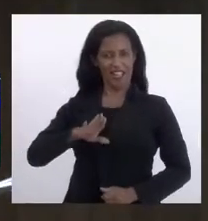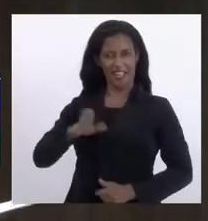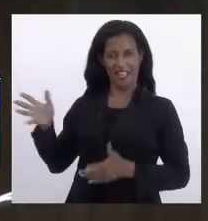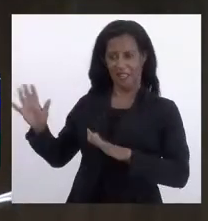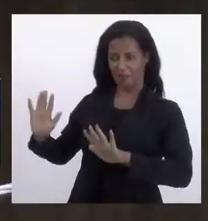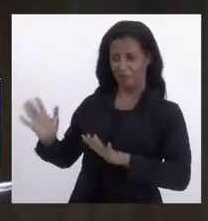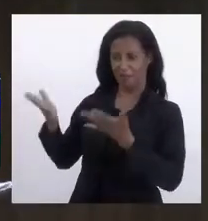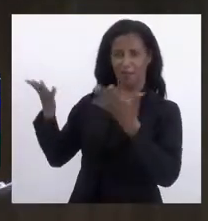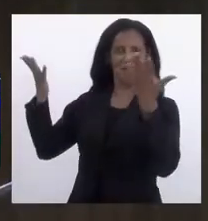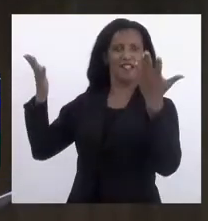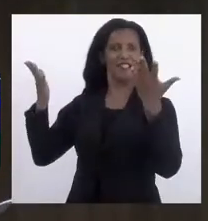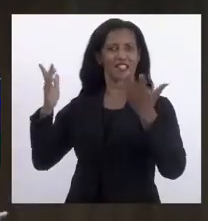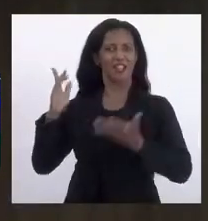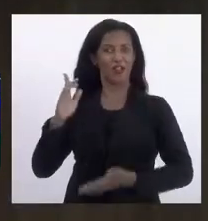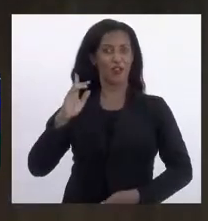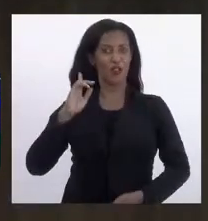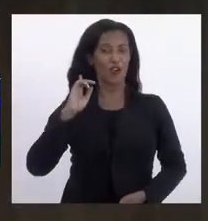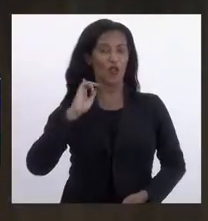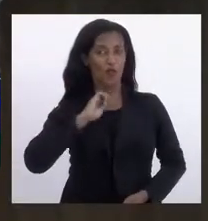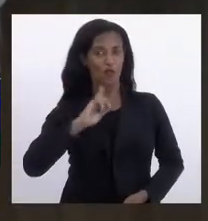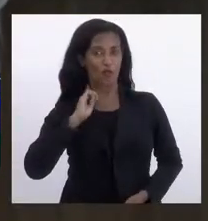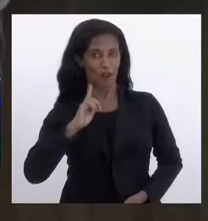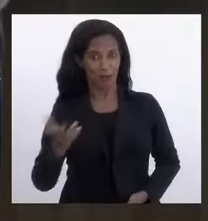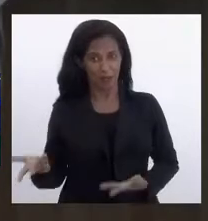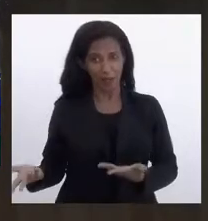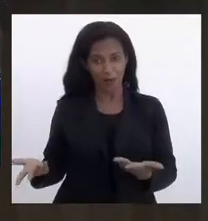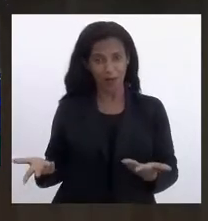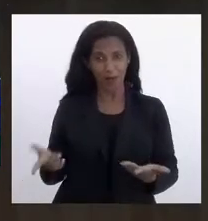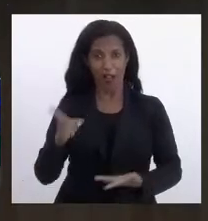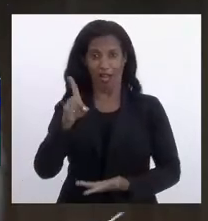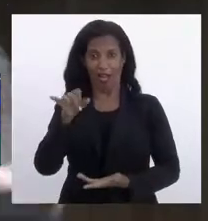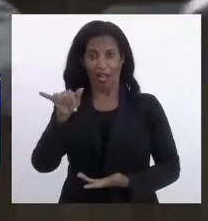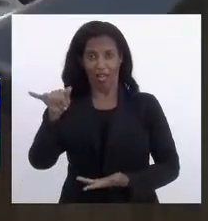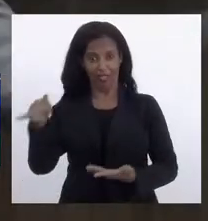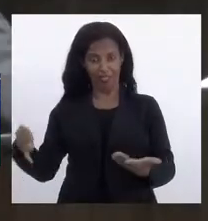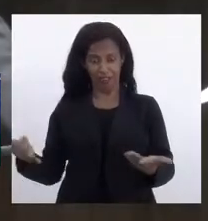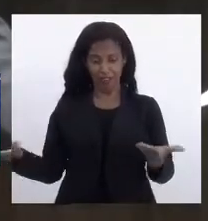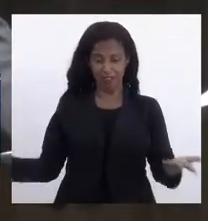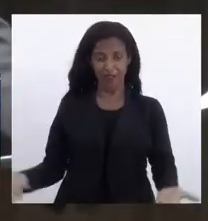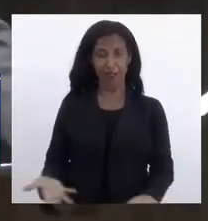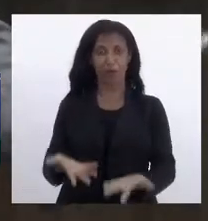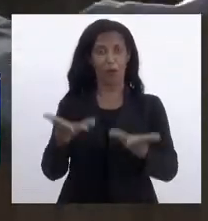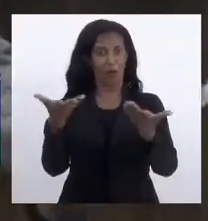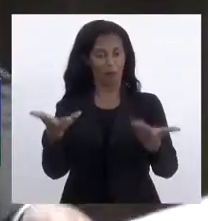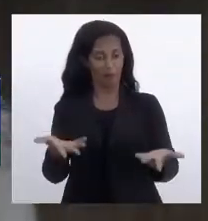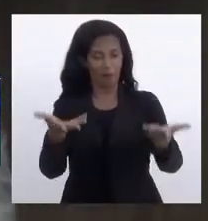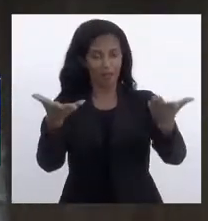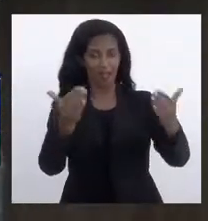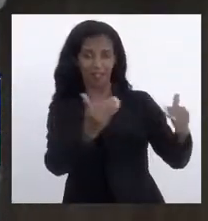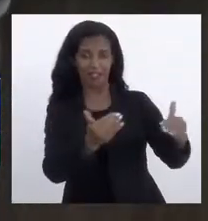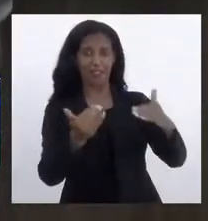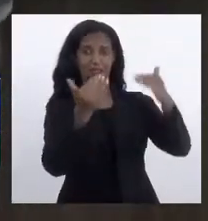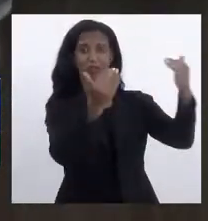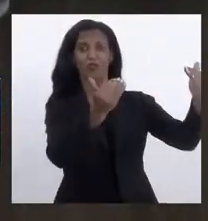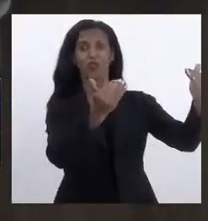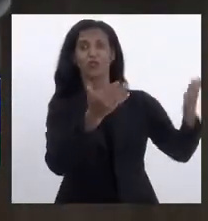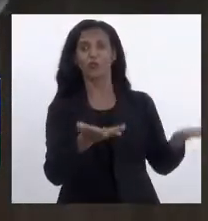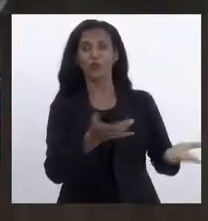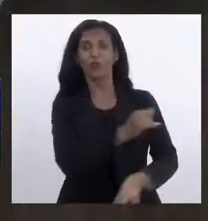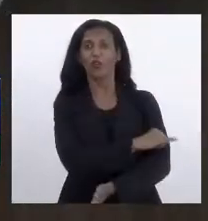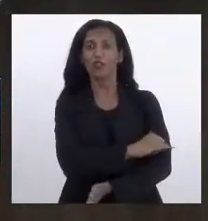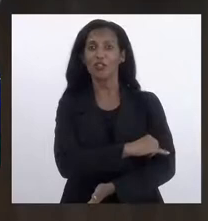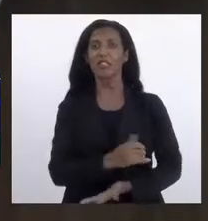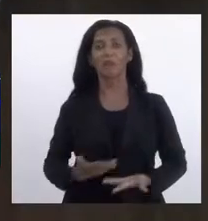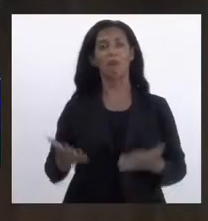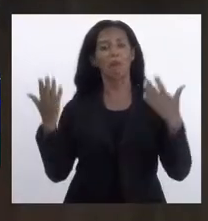Dani Monteiro, que faz aqui uma belíssima homenagem. Rio de Janeiro. Acima de tudo, Rio de Janeiro. Parabéns,